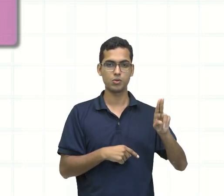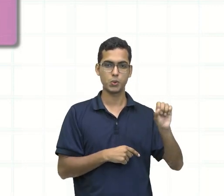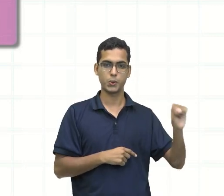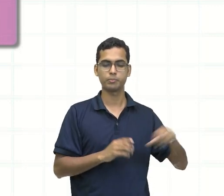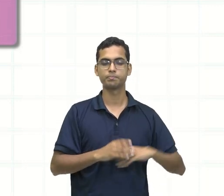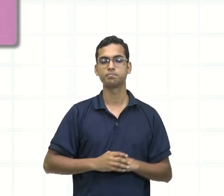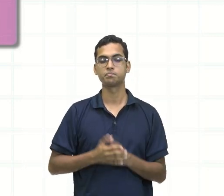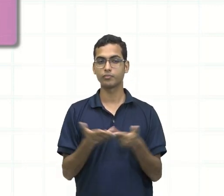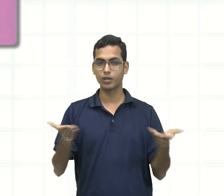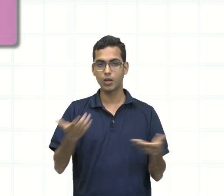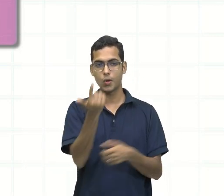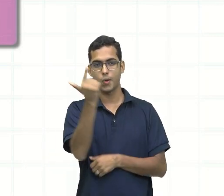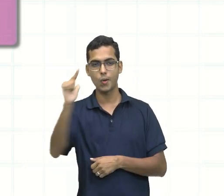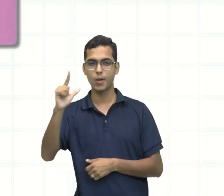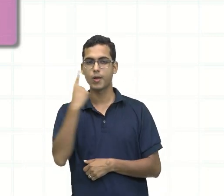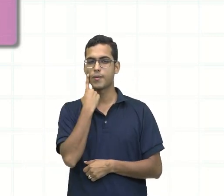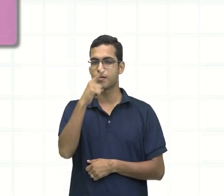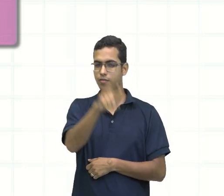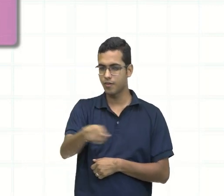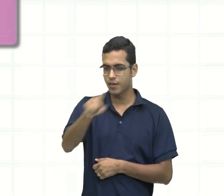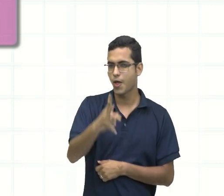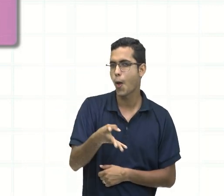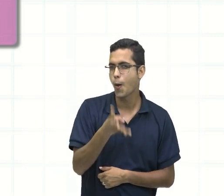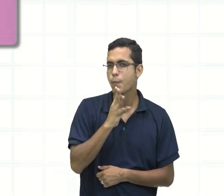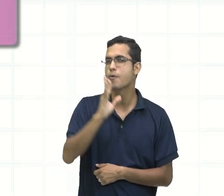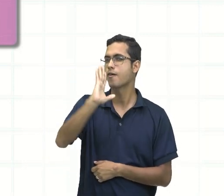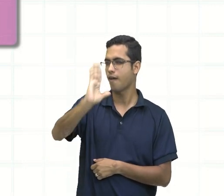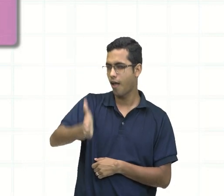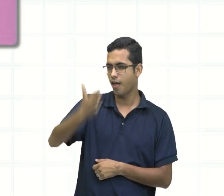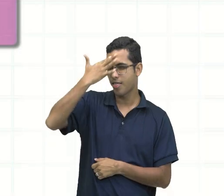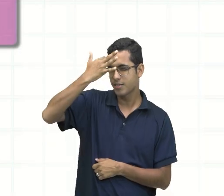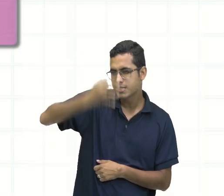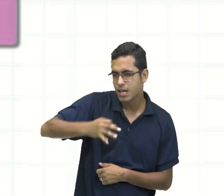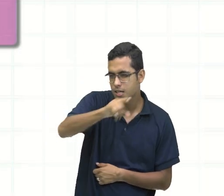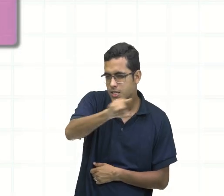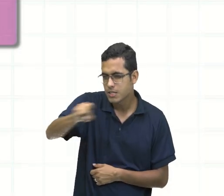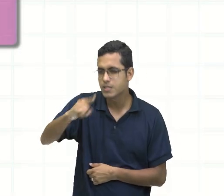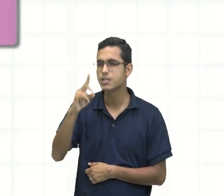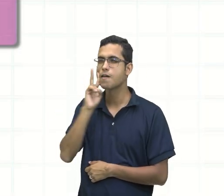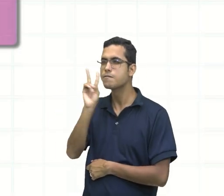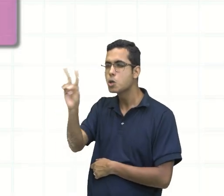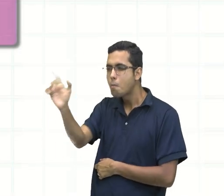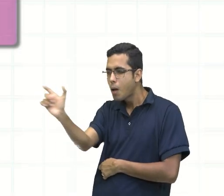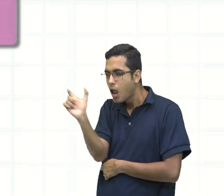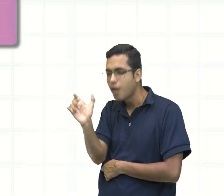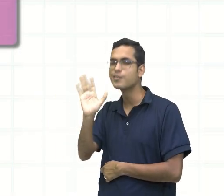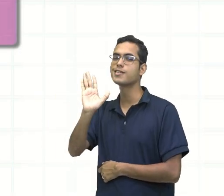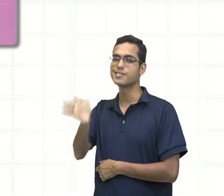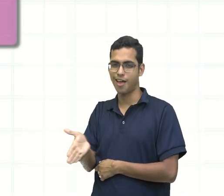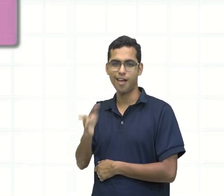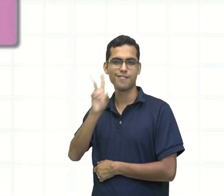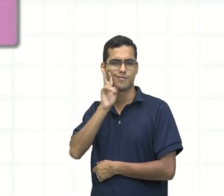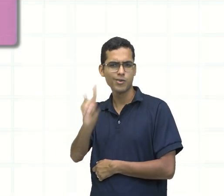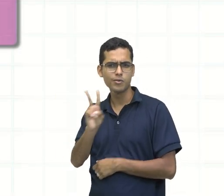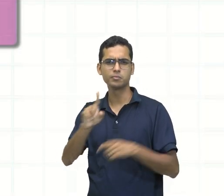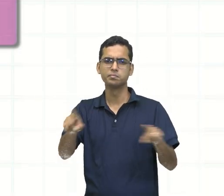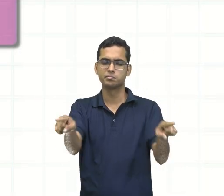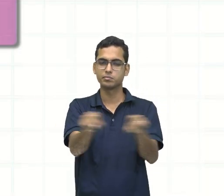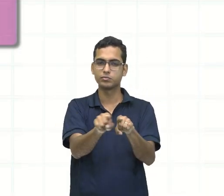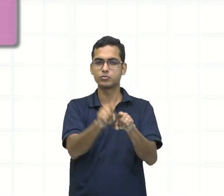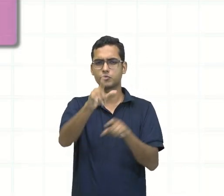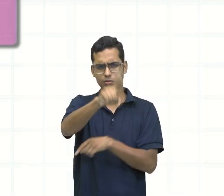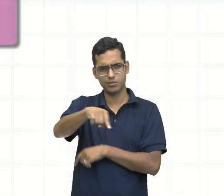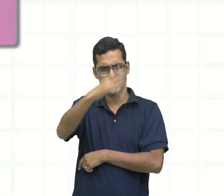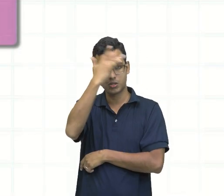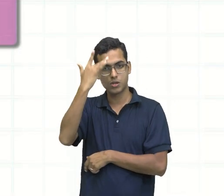A próxima palavra, todo mundo já conhece, né? Com certeza os meninos já ouviram falar dessas palavras. Ou quem joga, né,